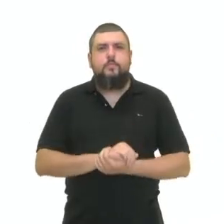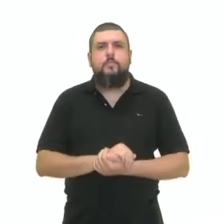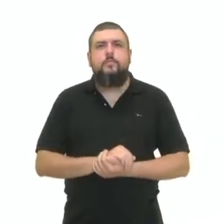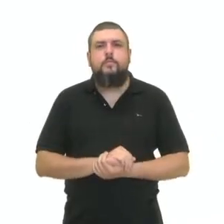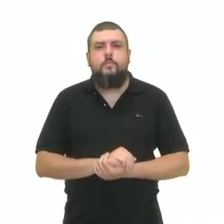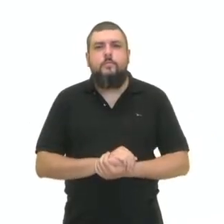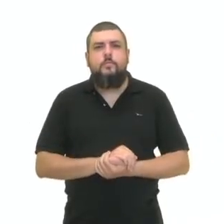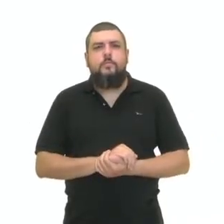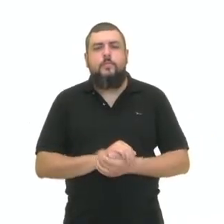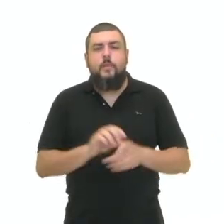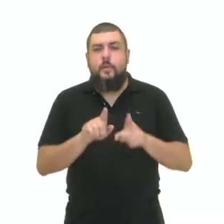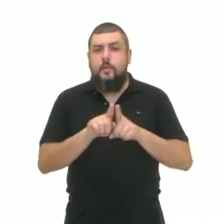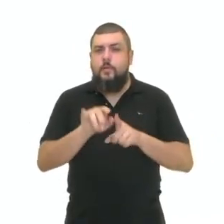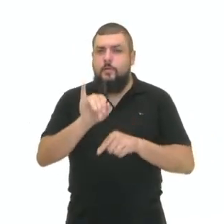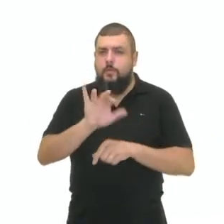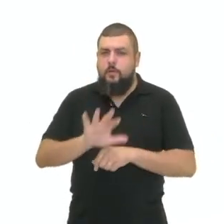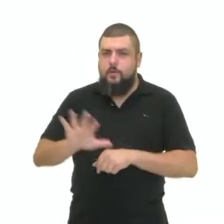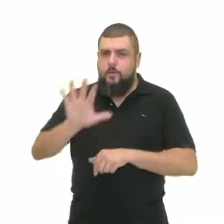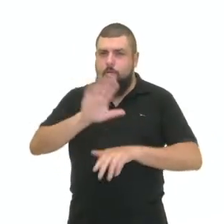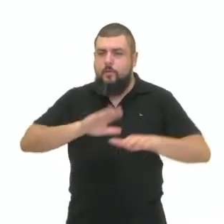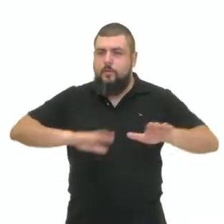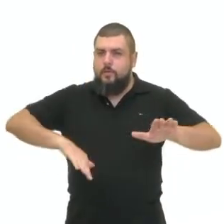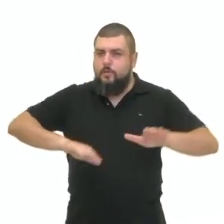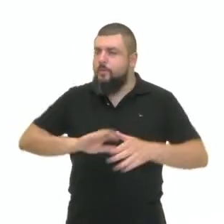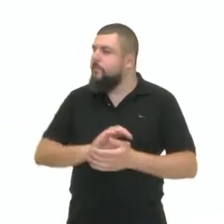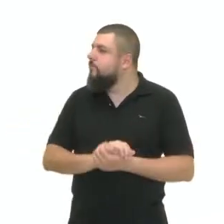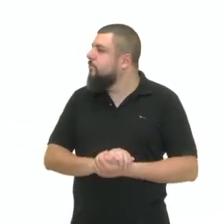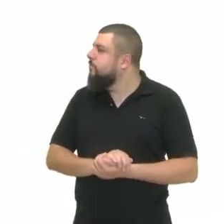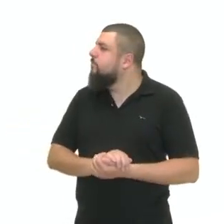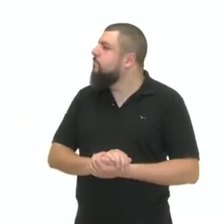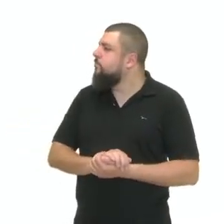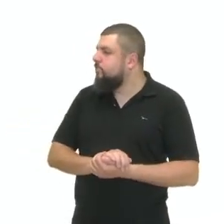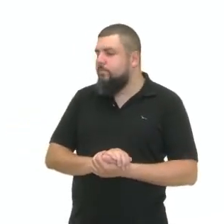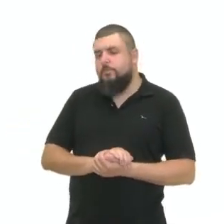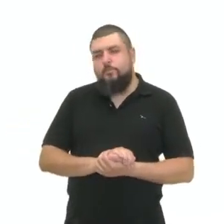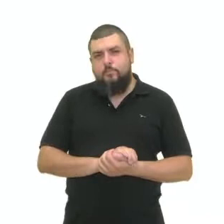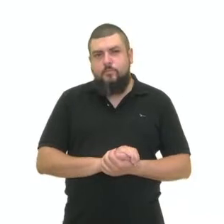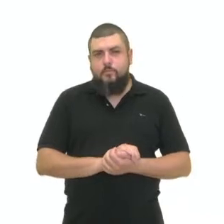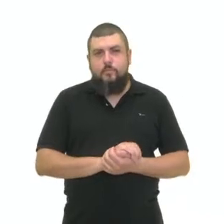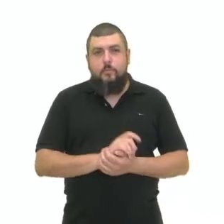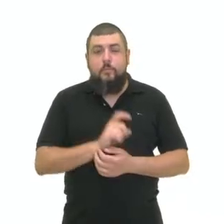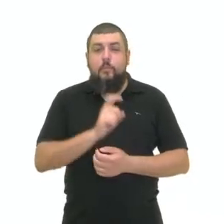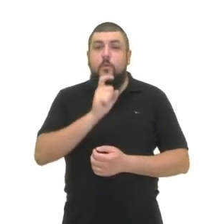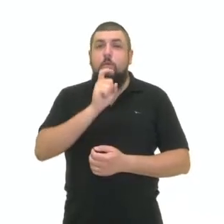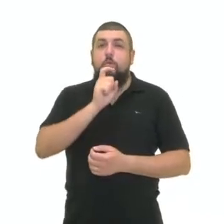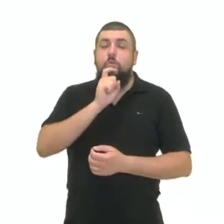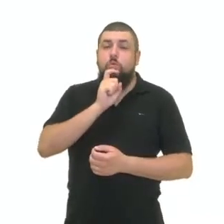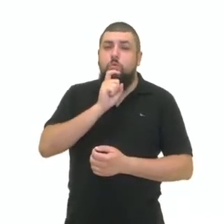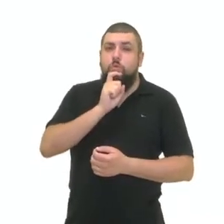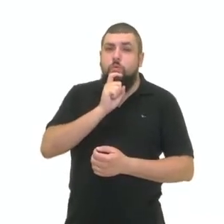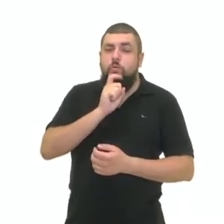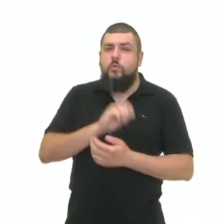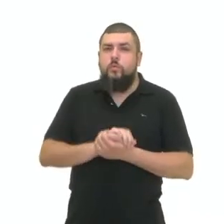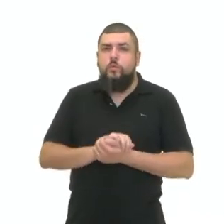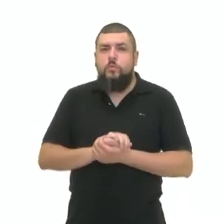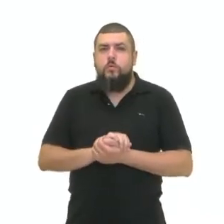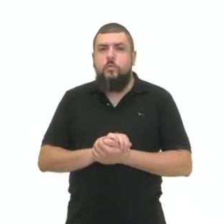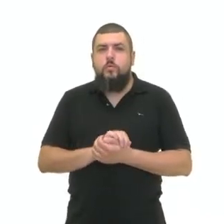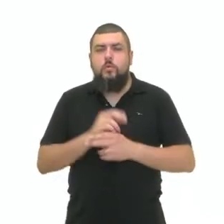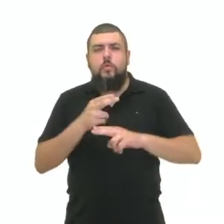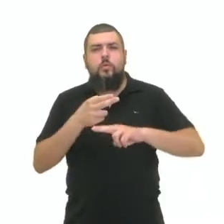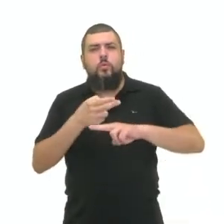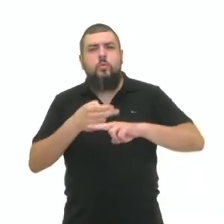Tá aqui a imagem, ó, lembrar da praia. No frio, chocolate quente ali na nossa